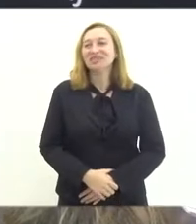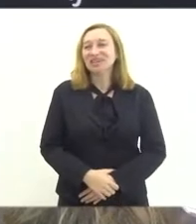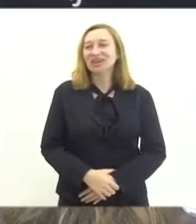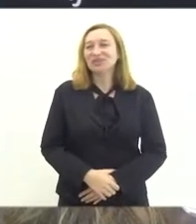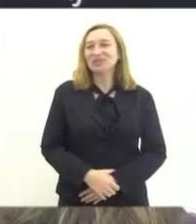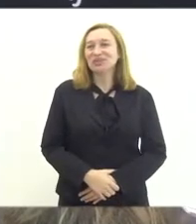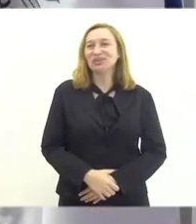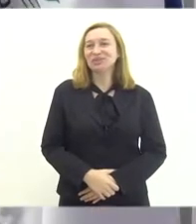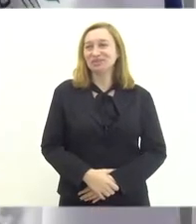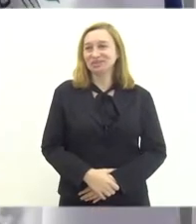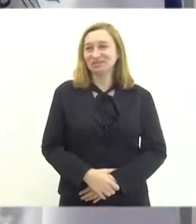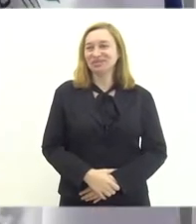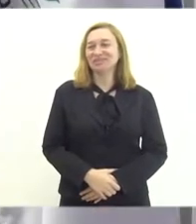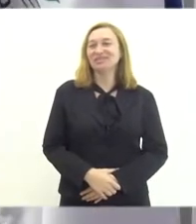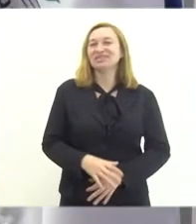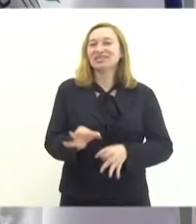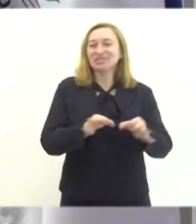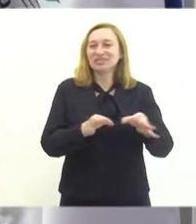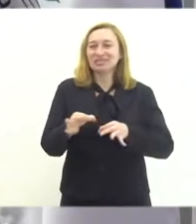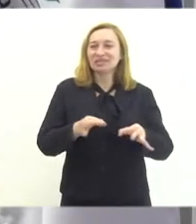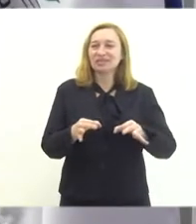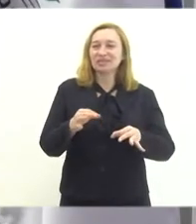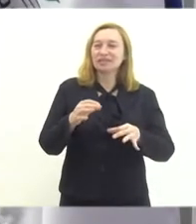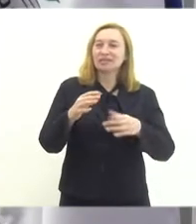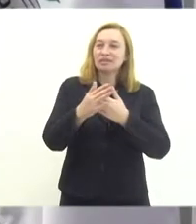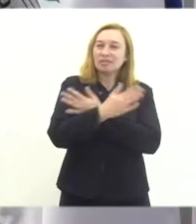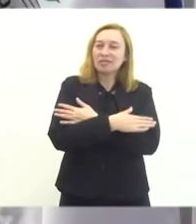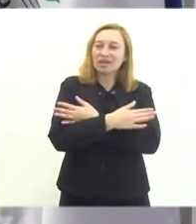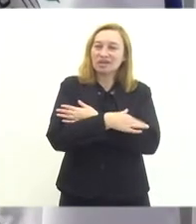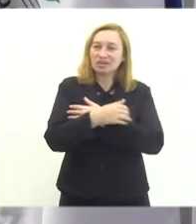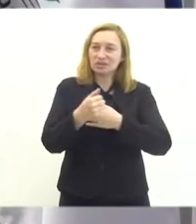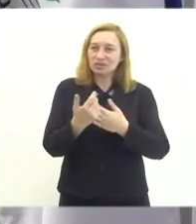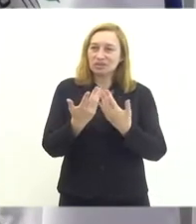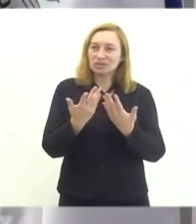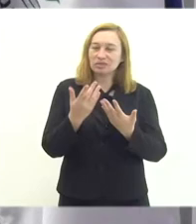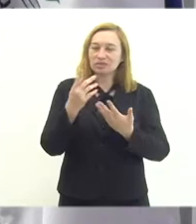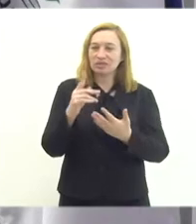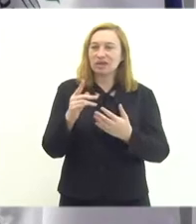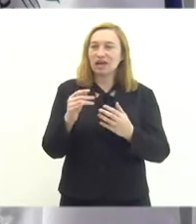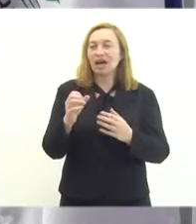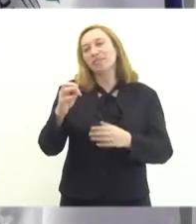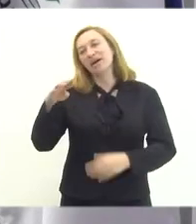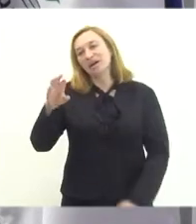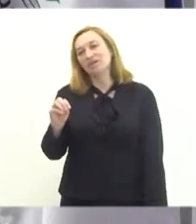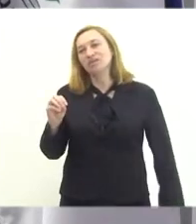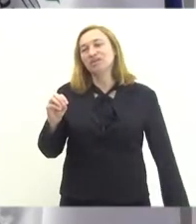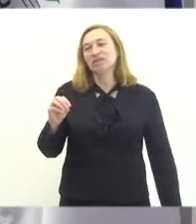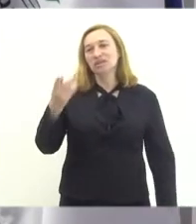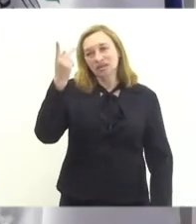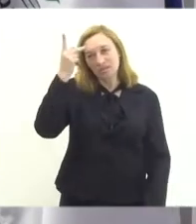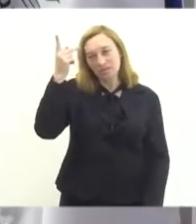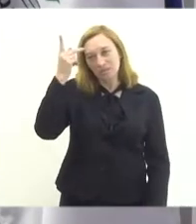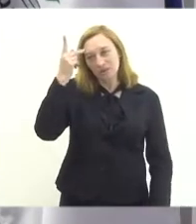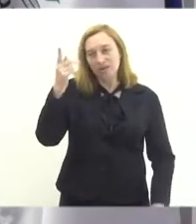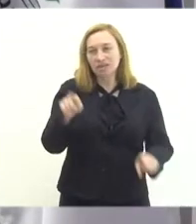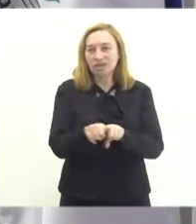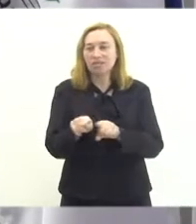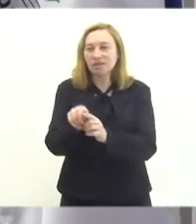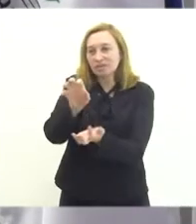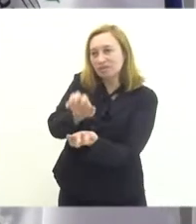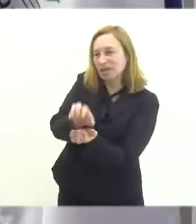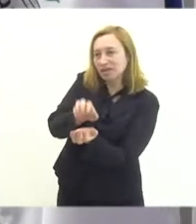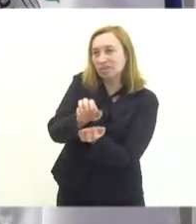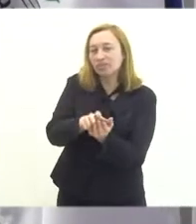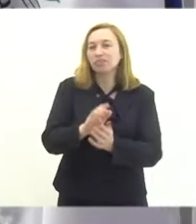e o programa braços abertos em São Paulo e o programa atitude de Pernambuco o programa de braços